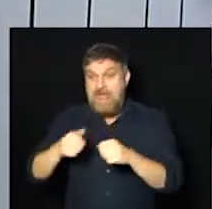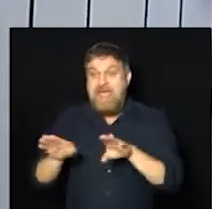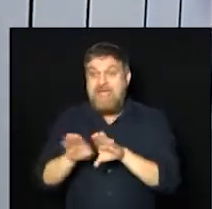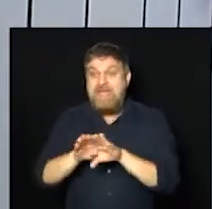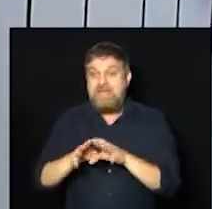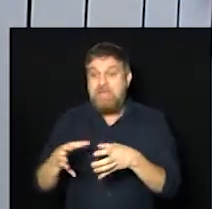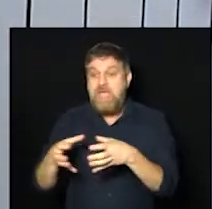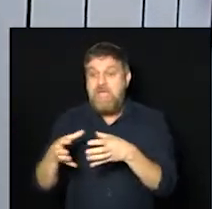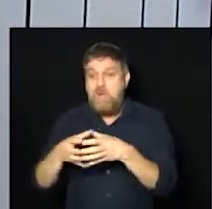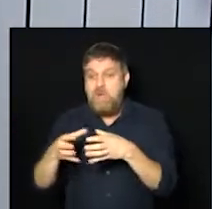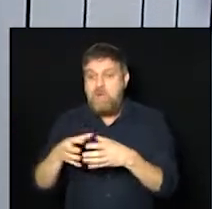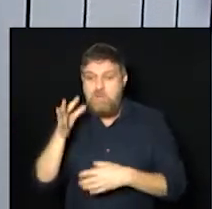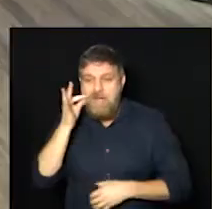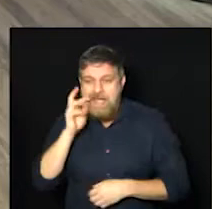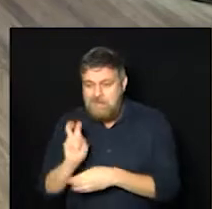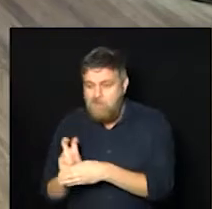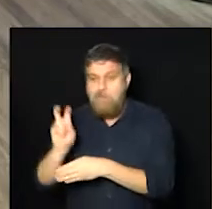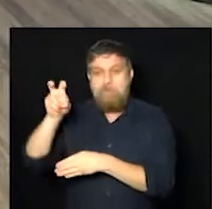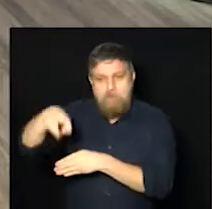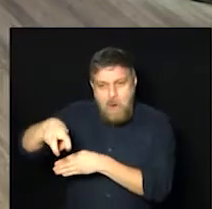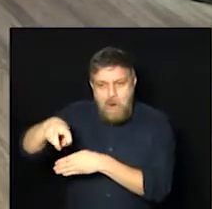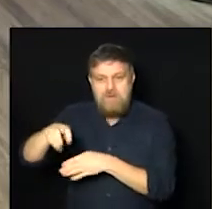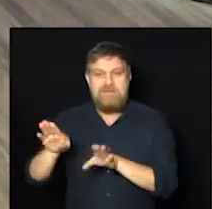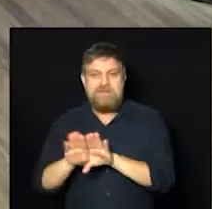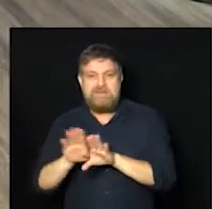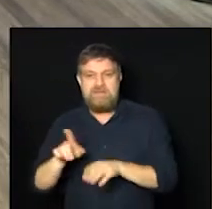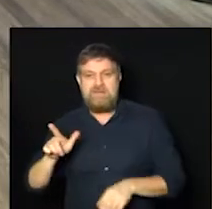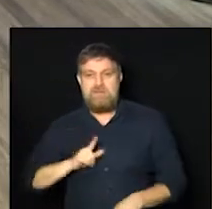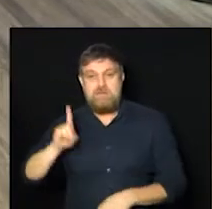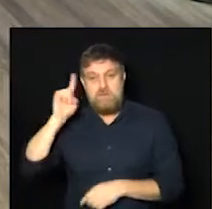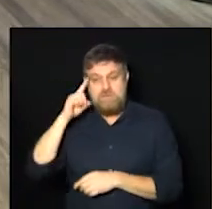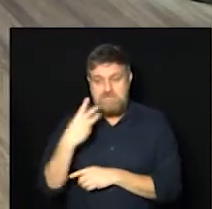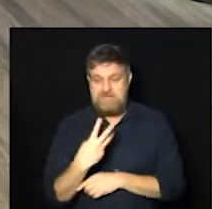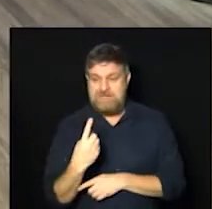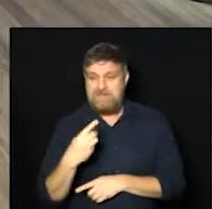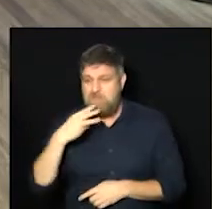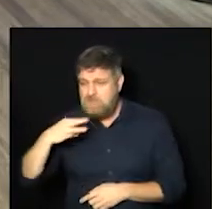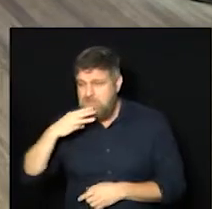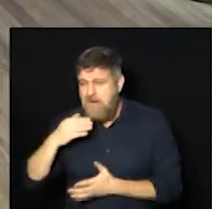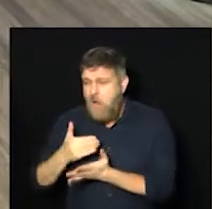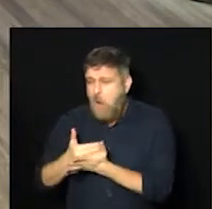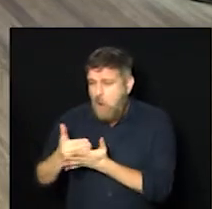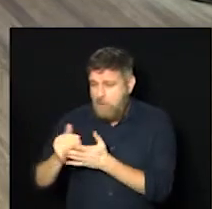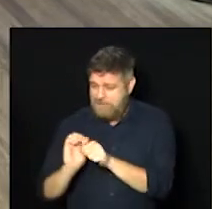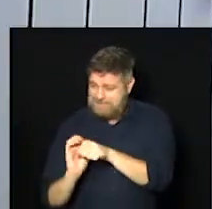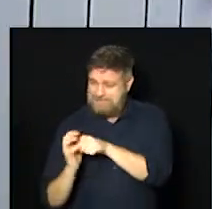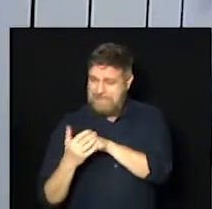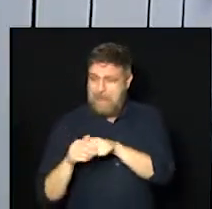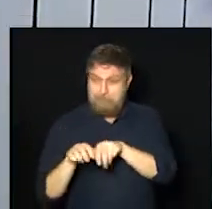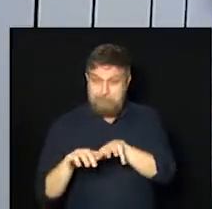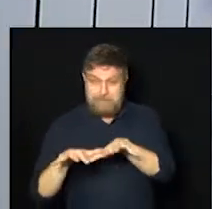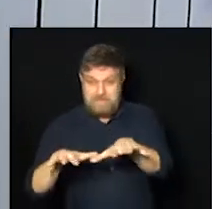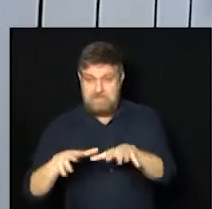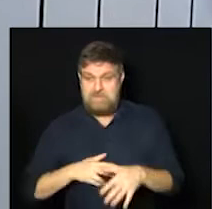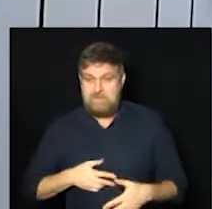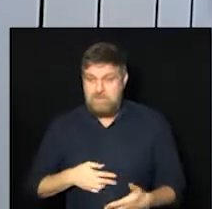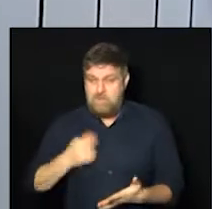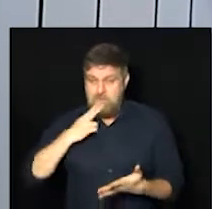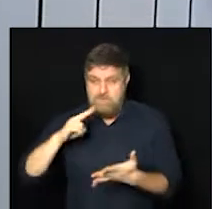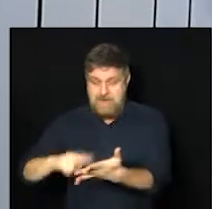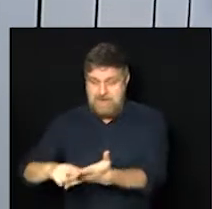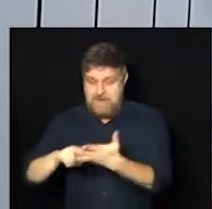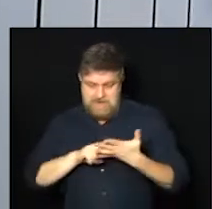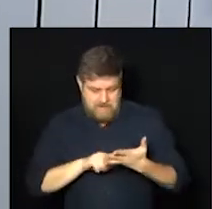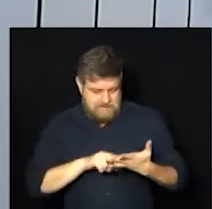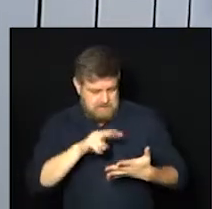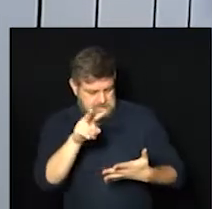da cidade de Campinas. E no dia 31 de março, portanto, no início da pandemia, eu li uma carta enviada